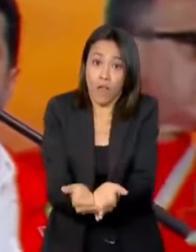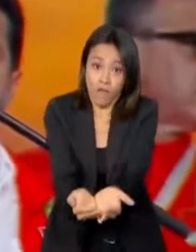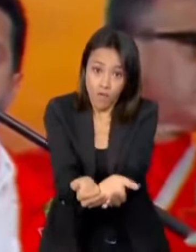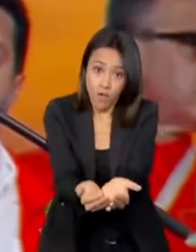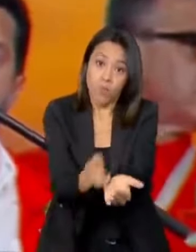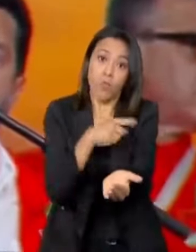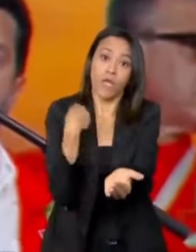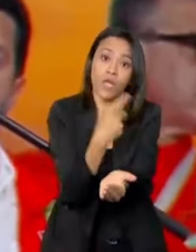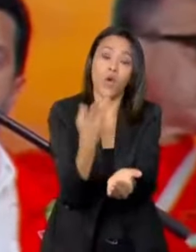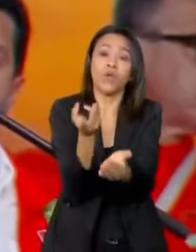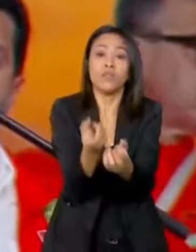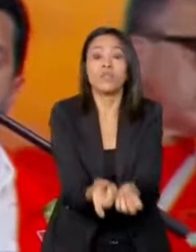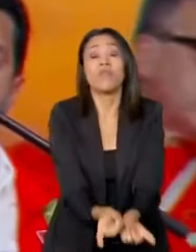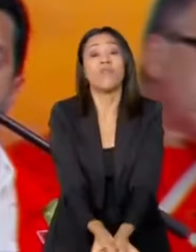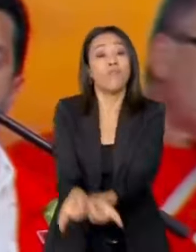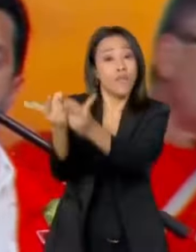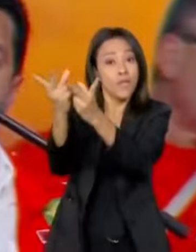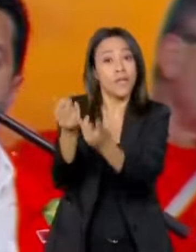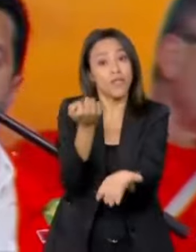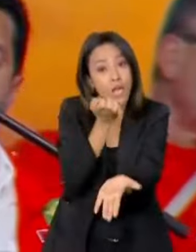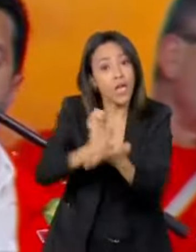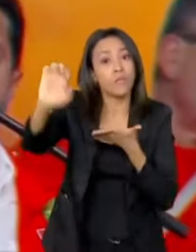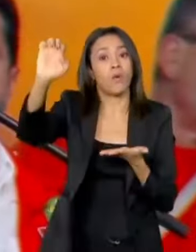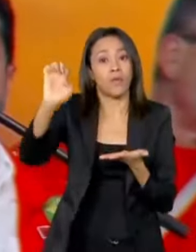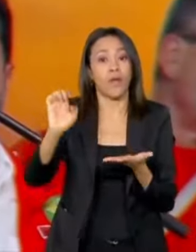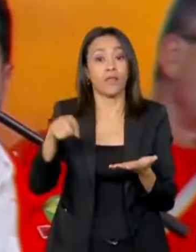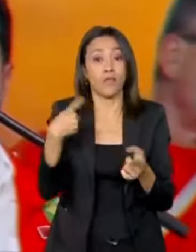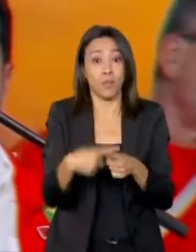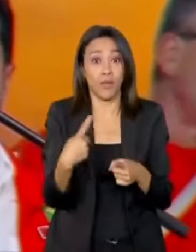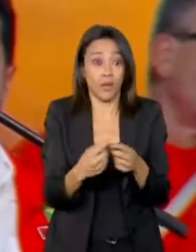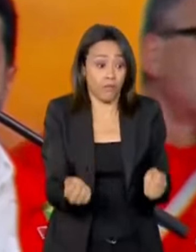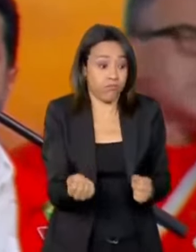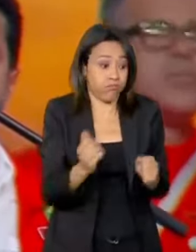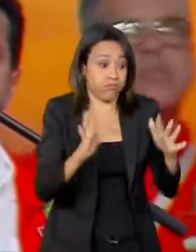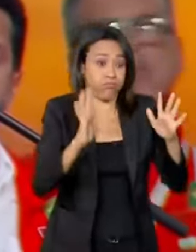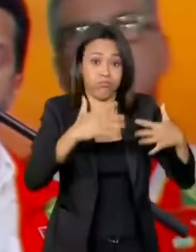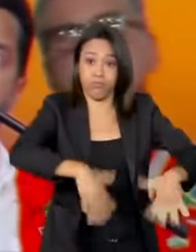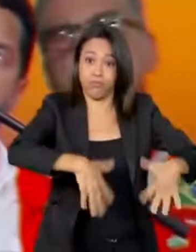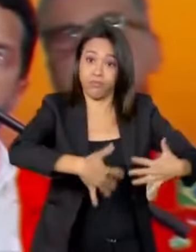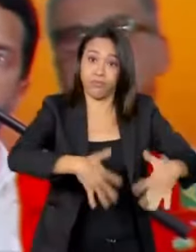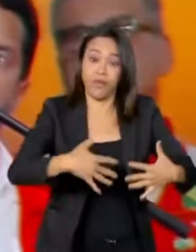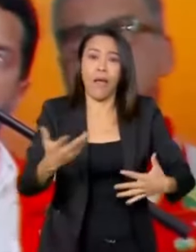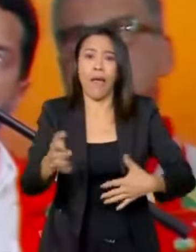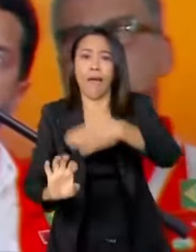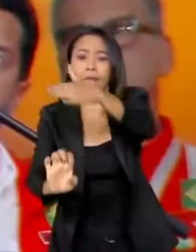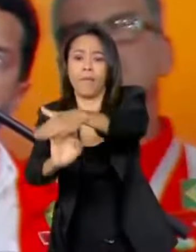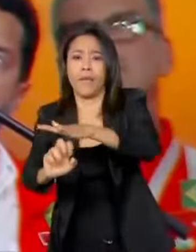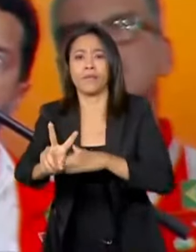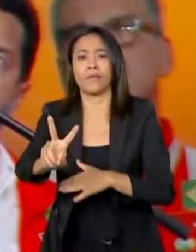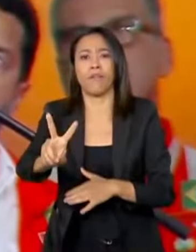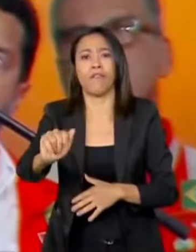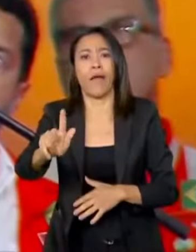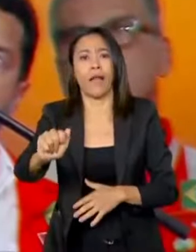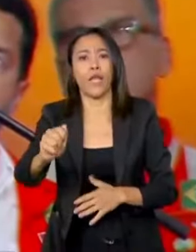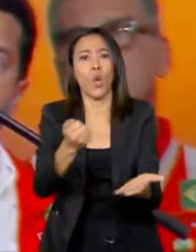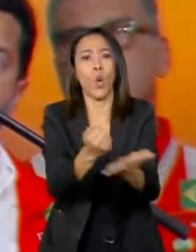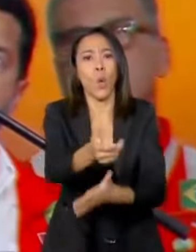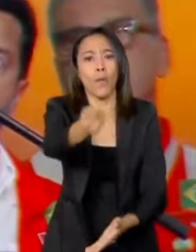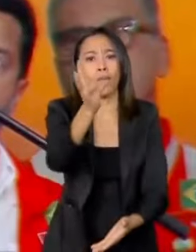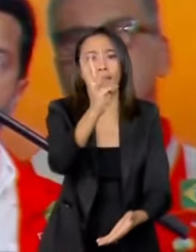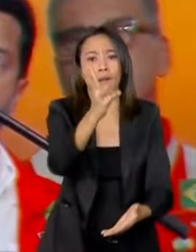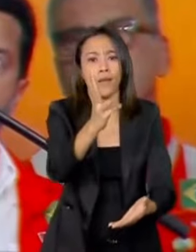nossas coisas, porque a gente tinha um déficit na balança comercial de frete muito grande. E aí a Vale compra 3 navios da China